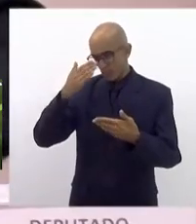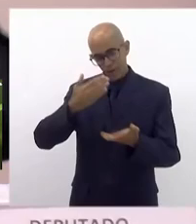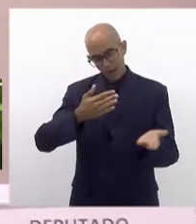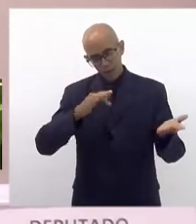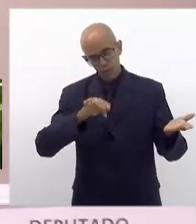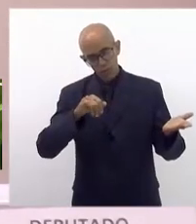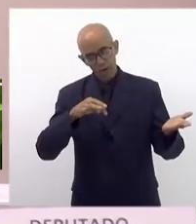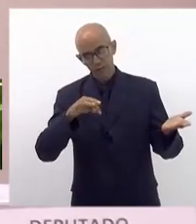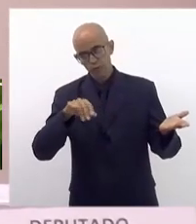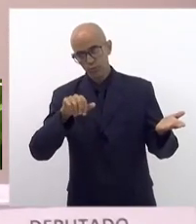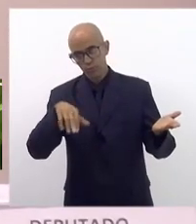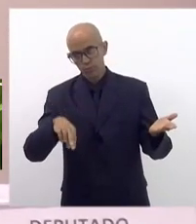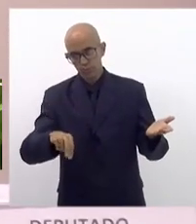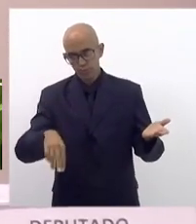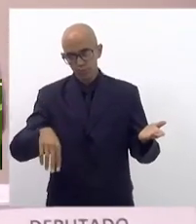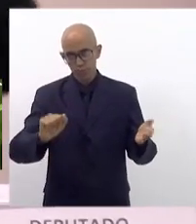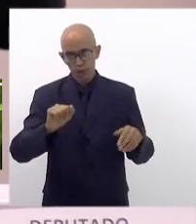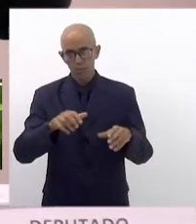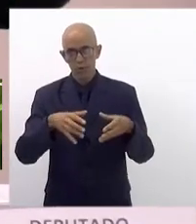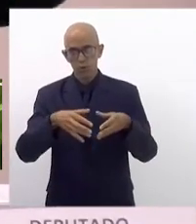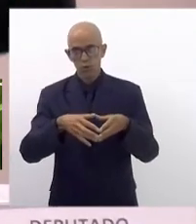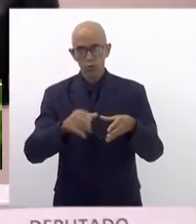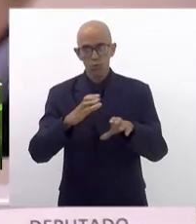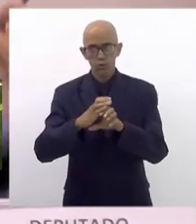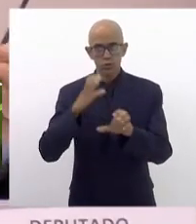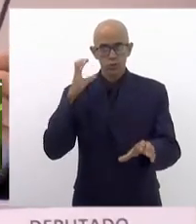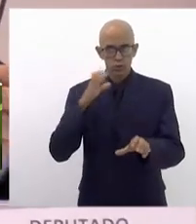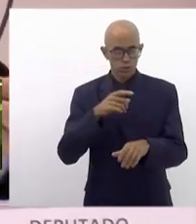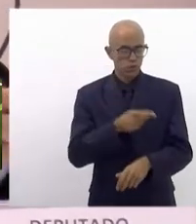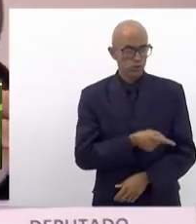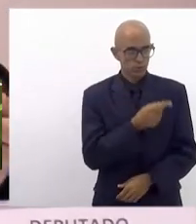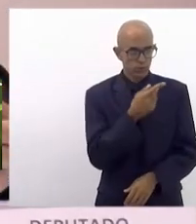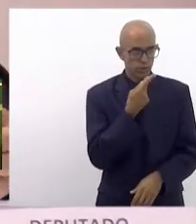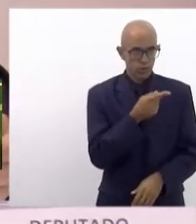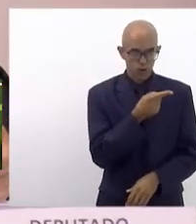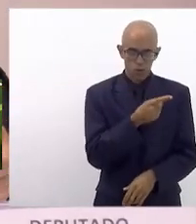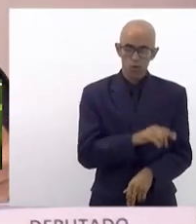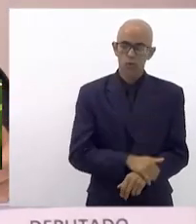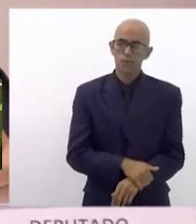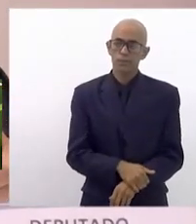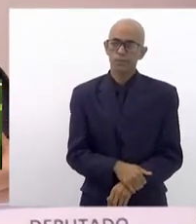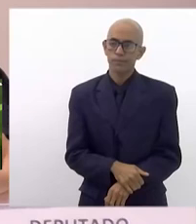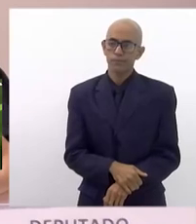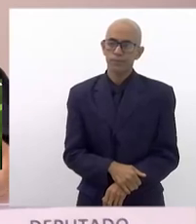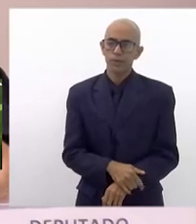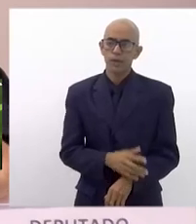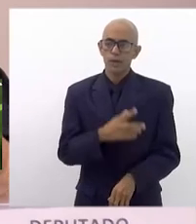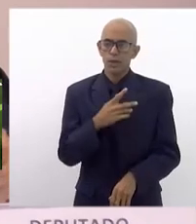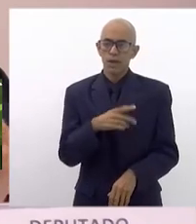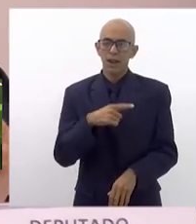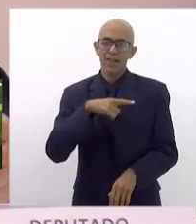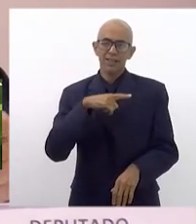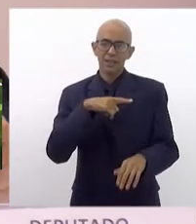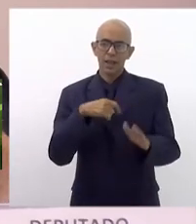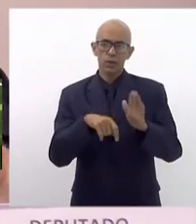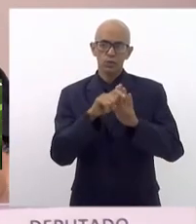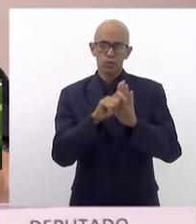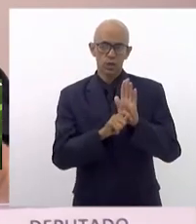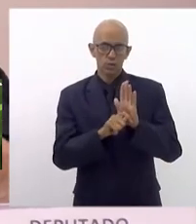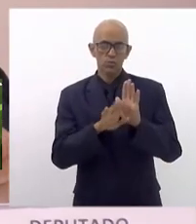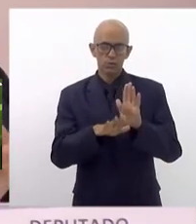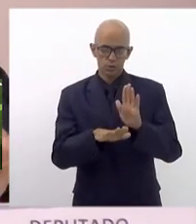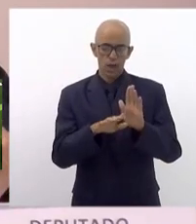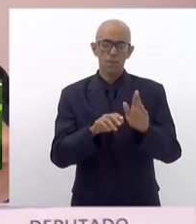Sobral, falando aqui pelo Clube de Engenharia. Essa questão que você levanta, ela aparece no texto, mas a gente pode aprimorá-la,